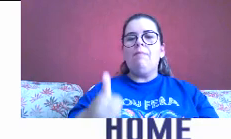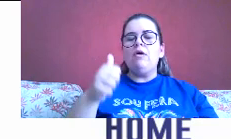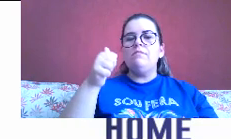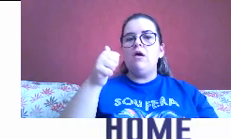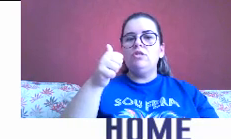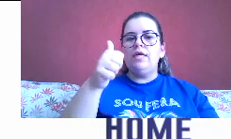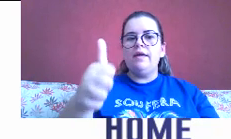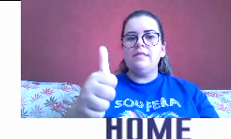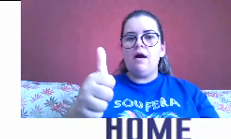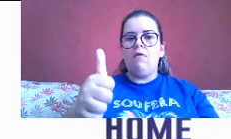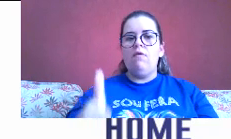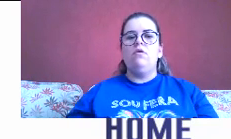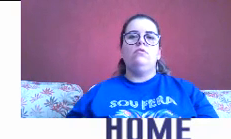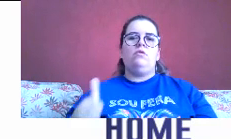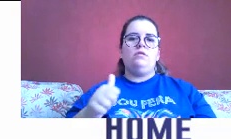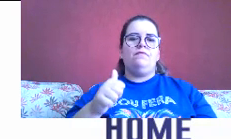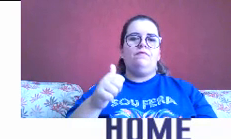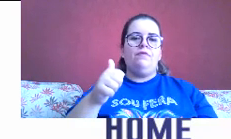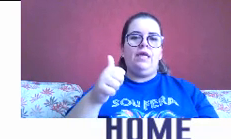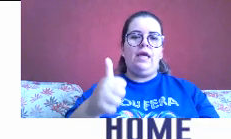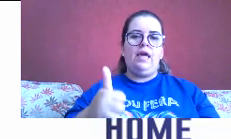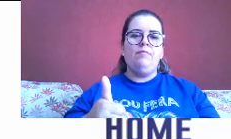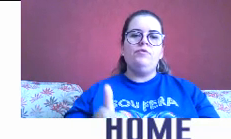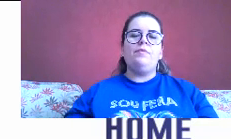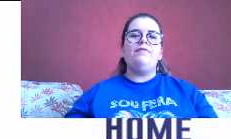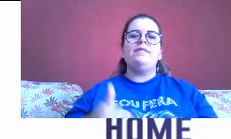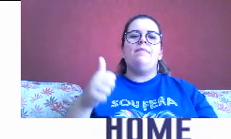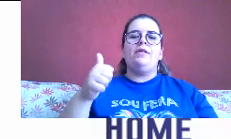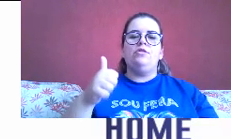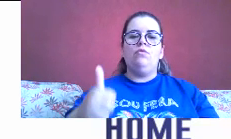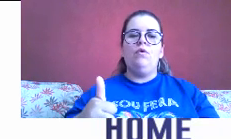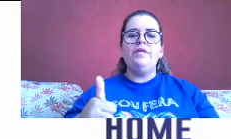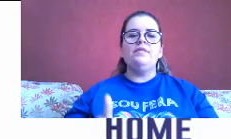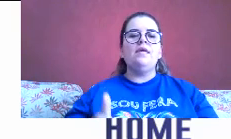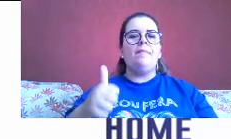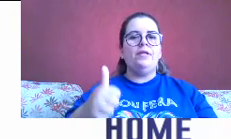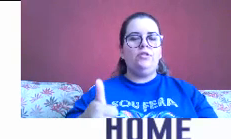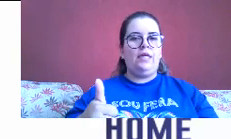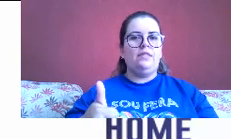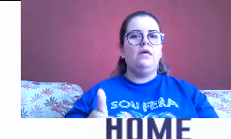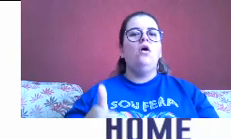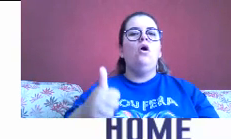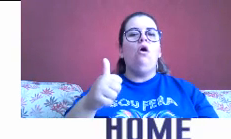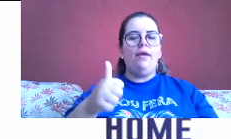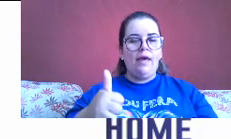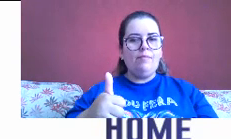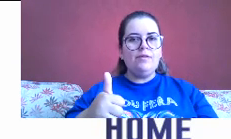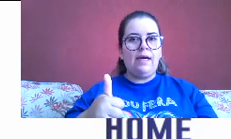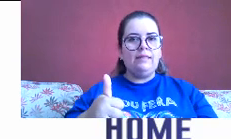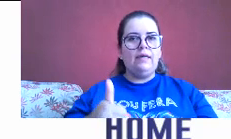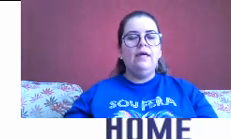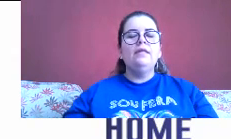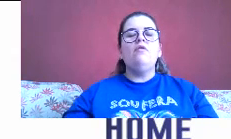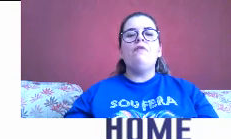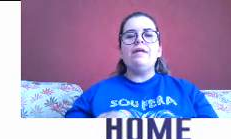então na próxima aula de redação nós viremos para fazer a parte dois e a parte três Ok